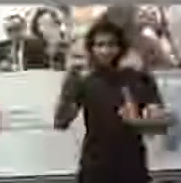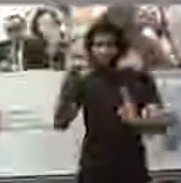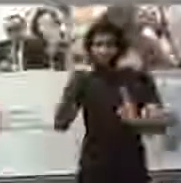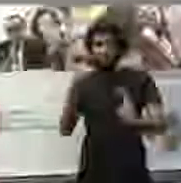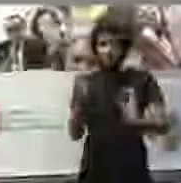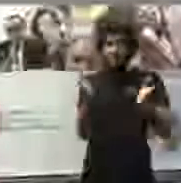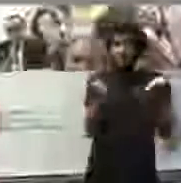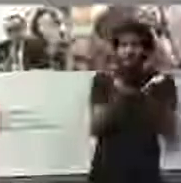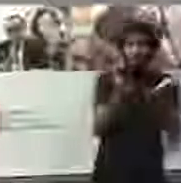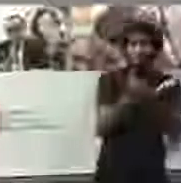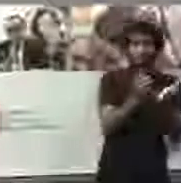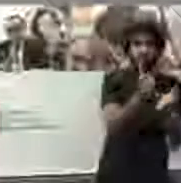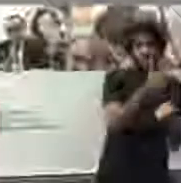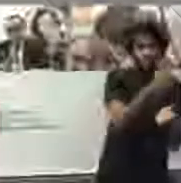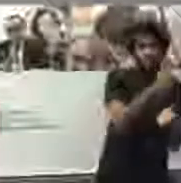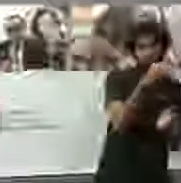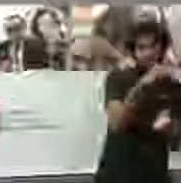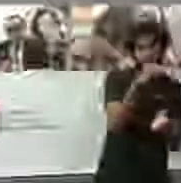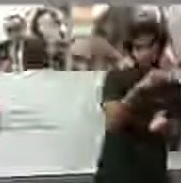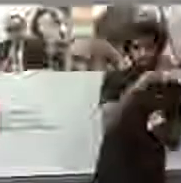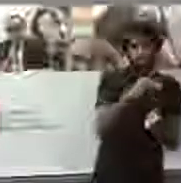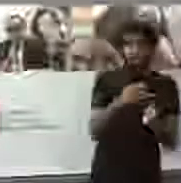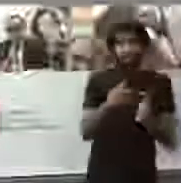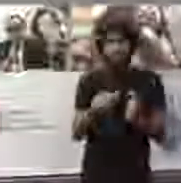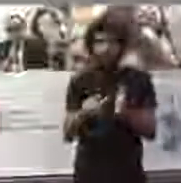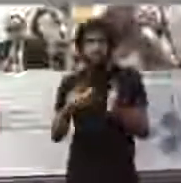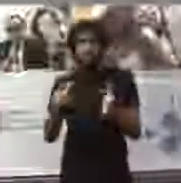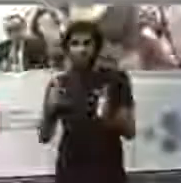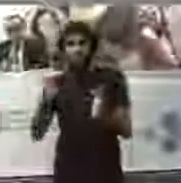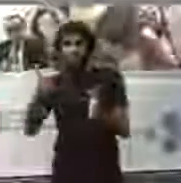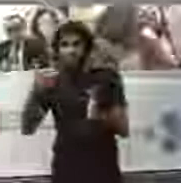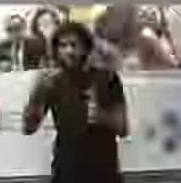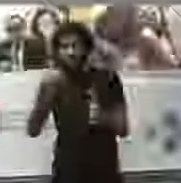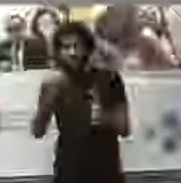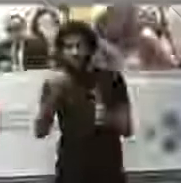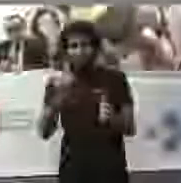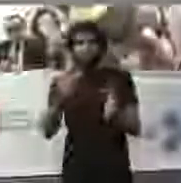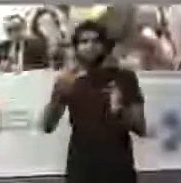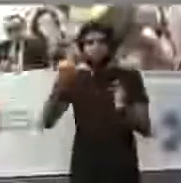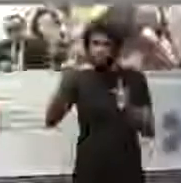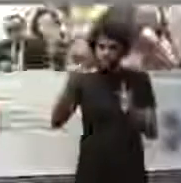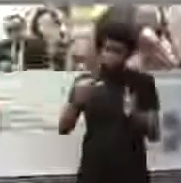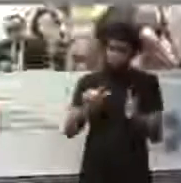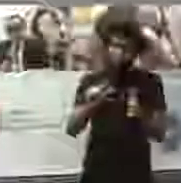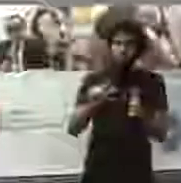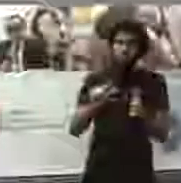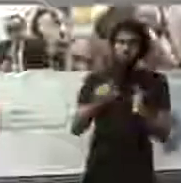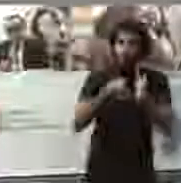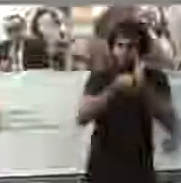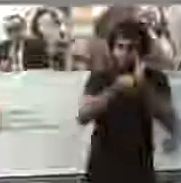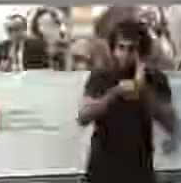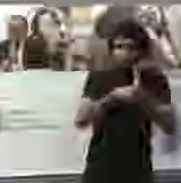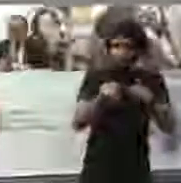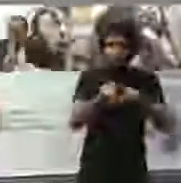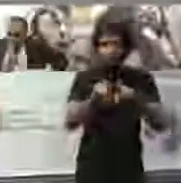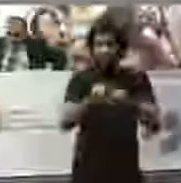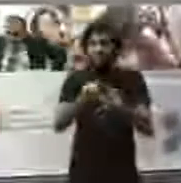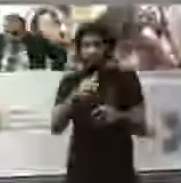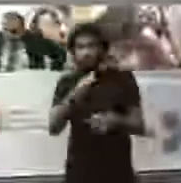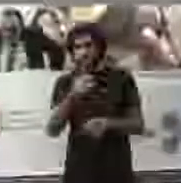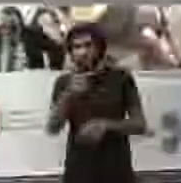de pacientes do pronto-socorro de 190 para 120 mesmo ampliando o número de atendimentos de 20 para 27 mil